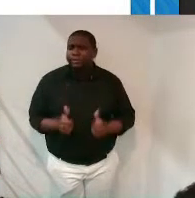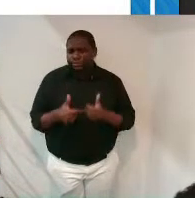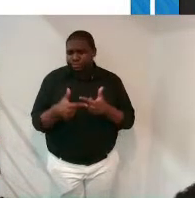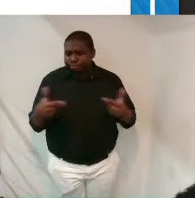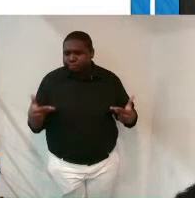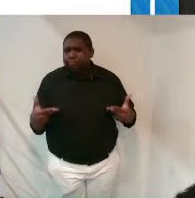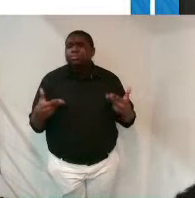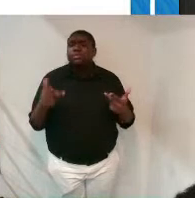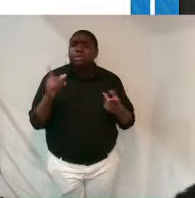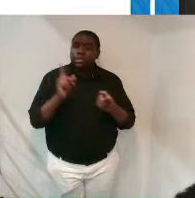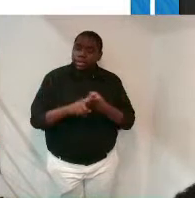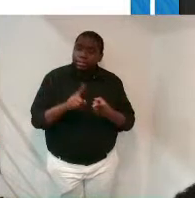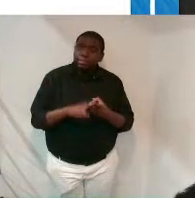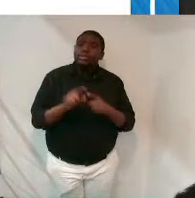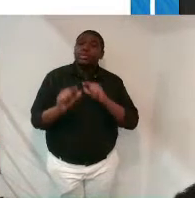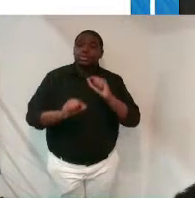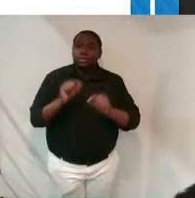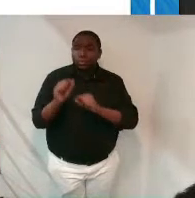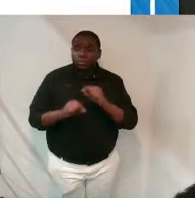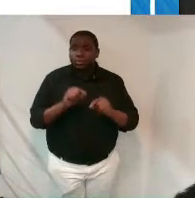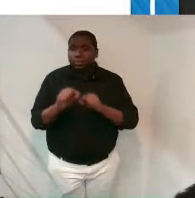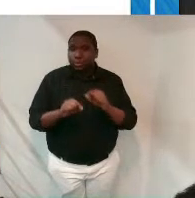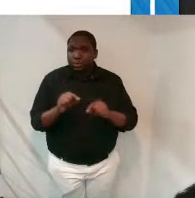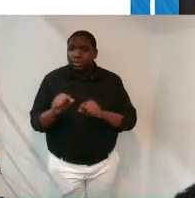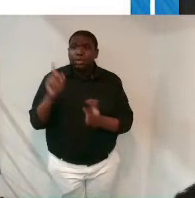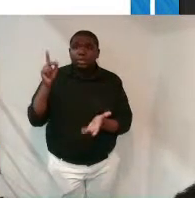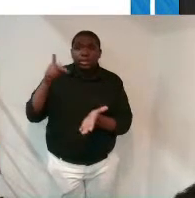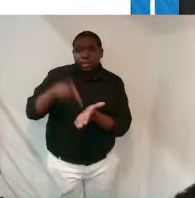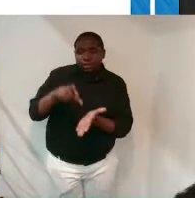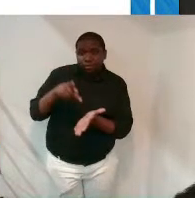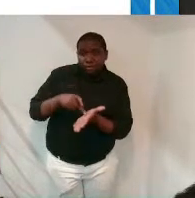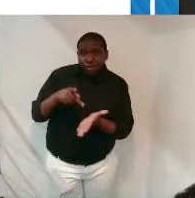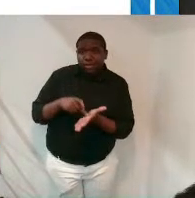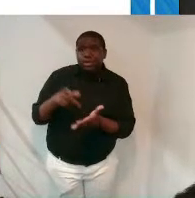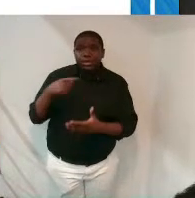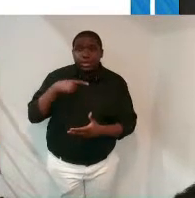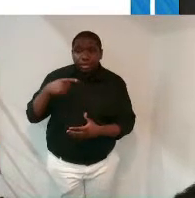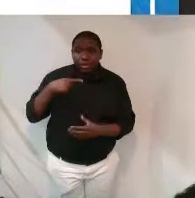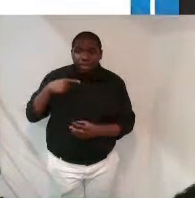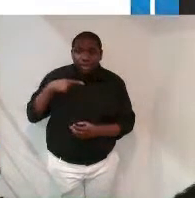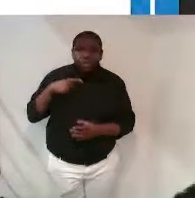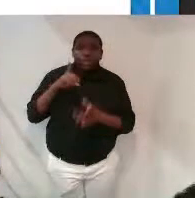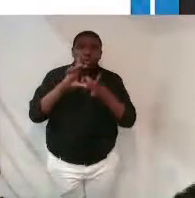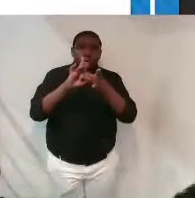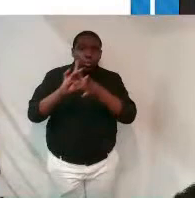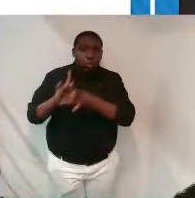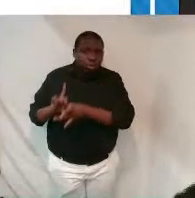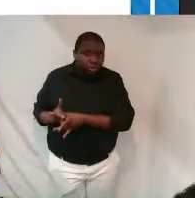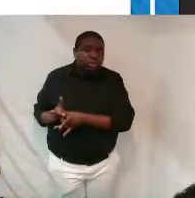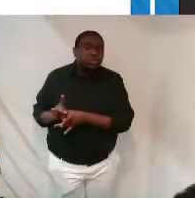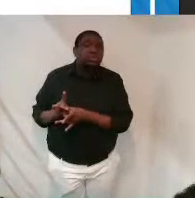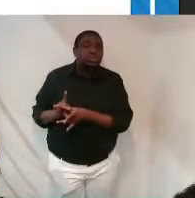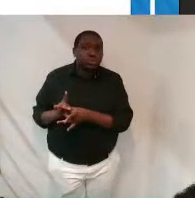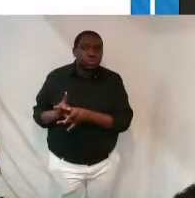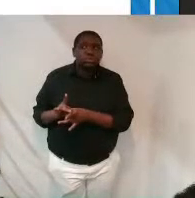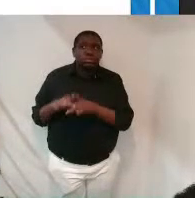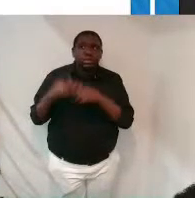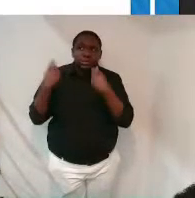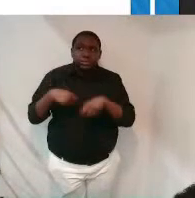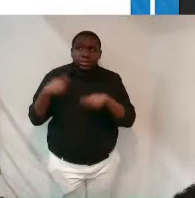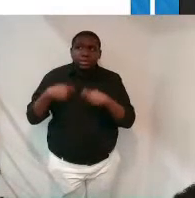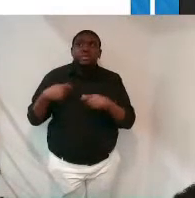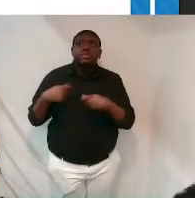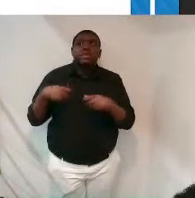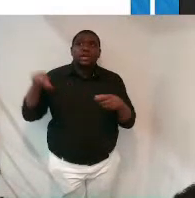atingiram e têm realmente um conjunto e um contexto normativo a ser